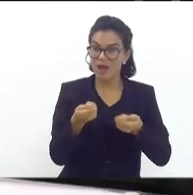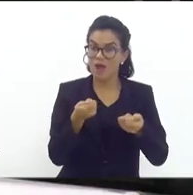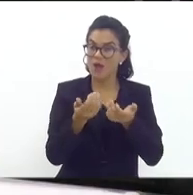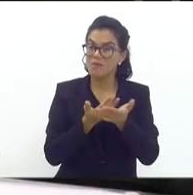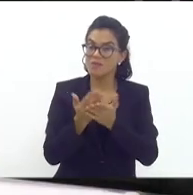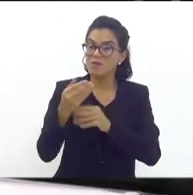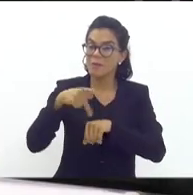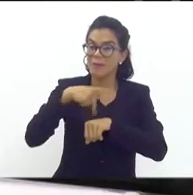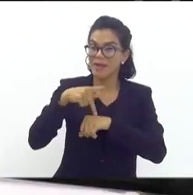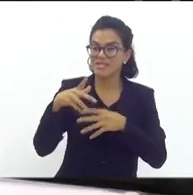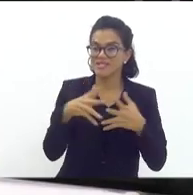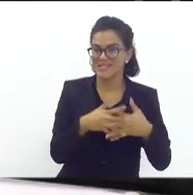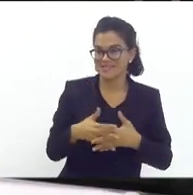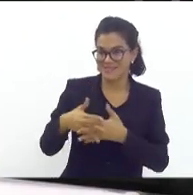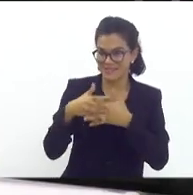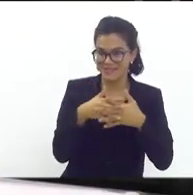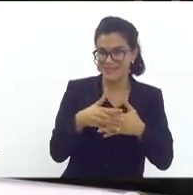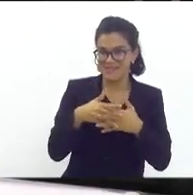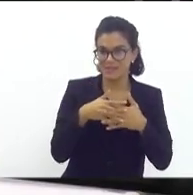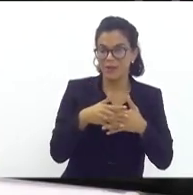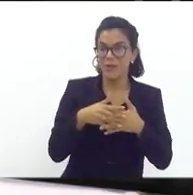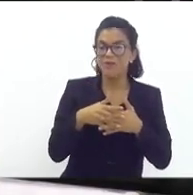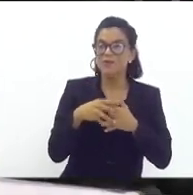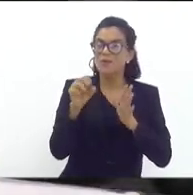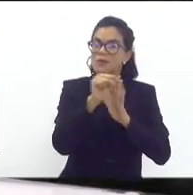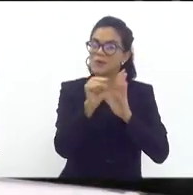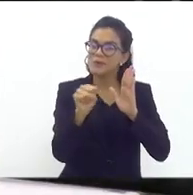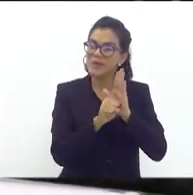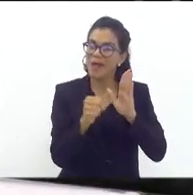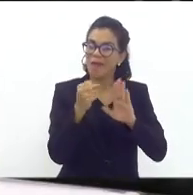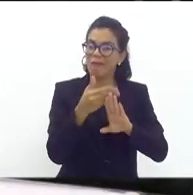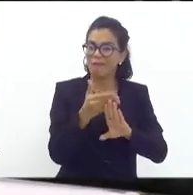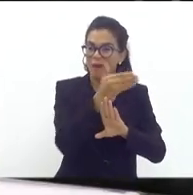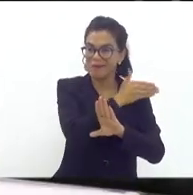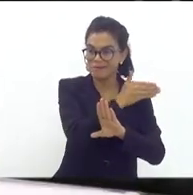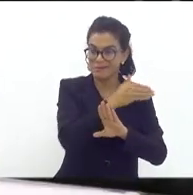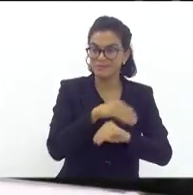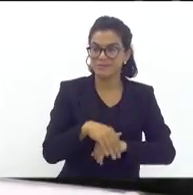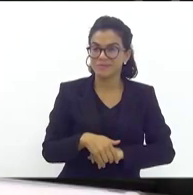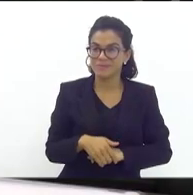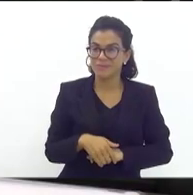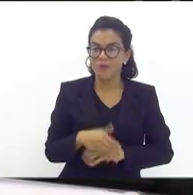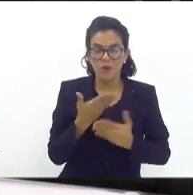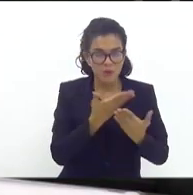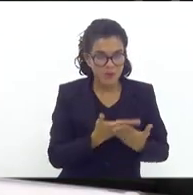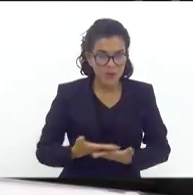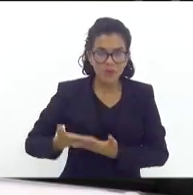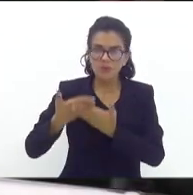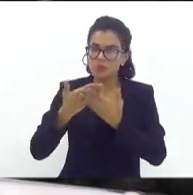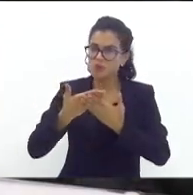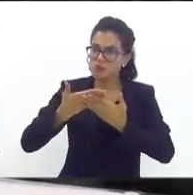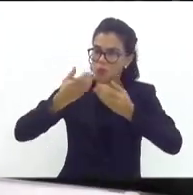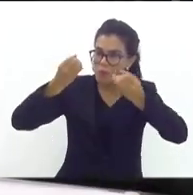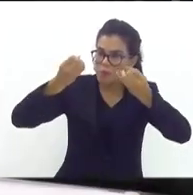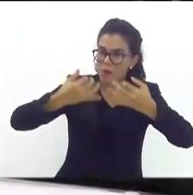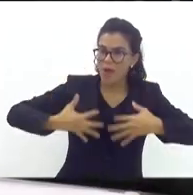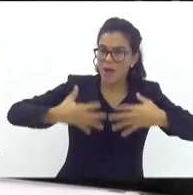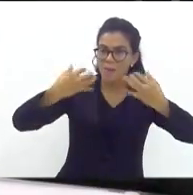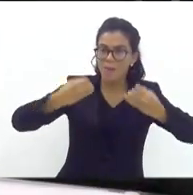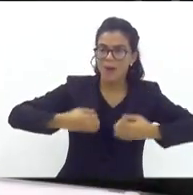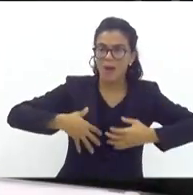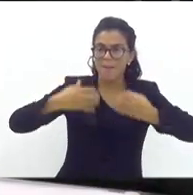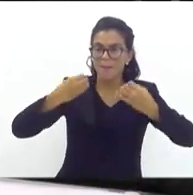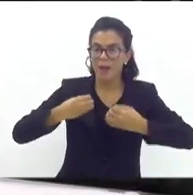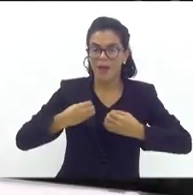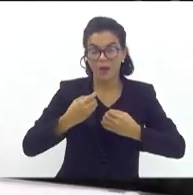Estados Unidos no começo na primeira metade do século passado e já avançou muito e os estudos demonstraram que quase todas